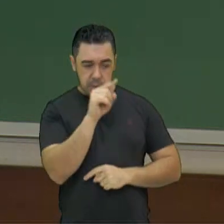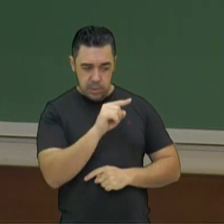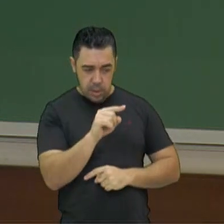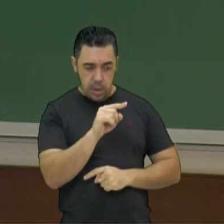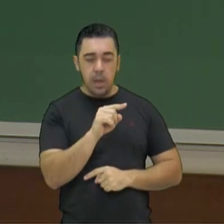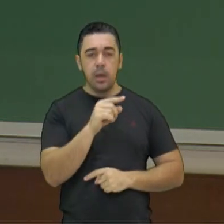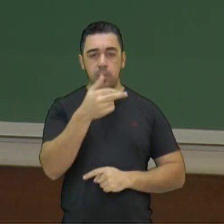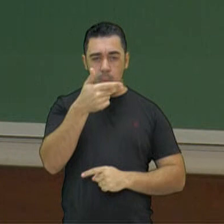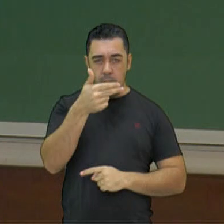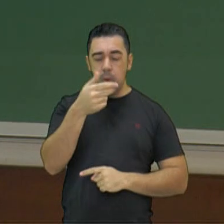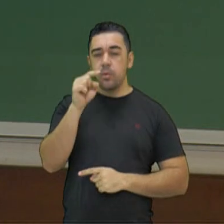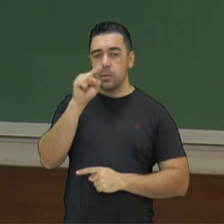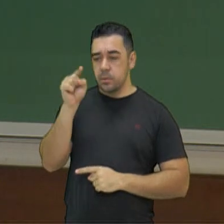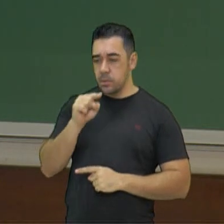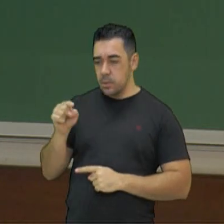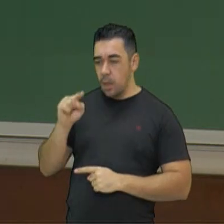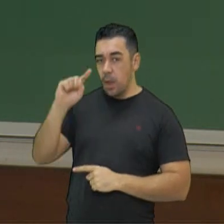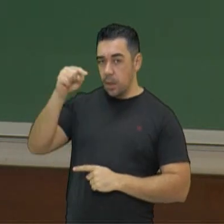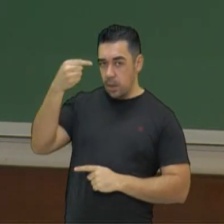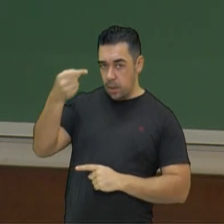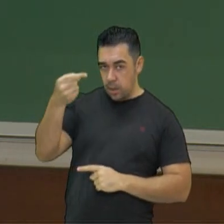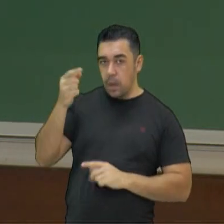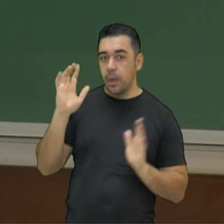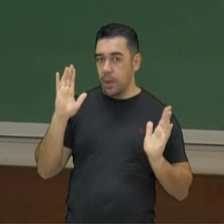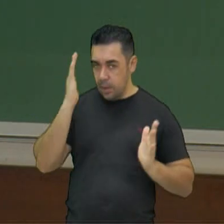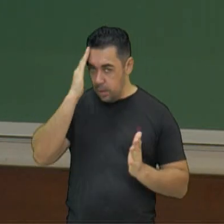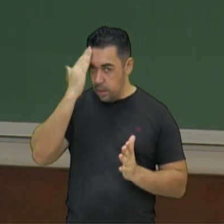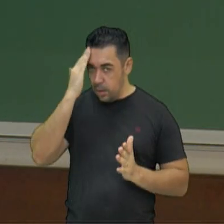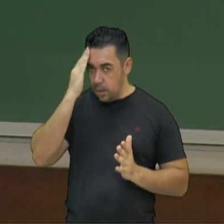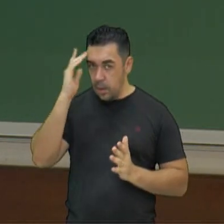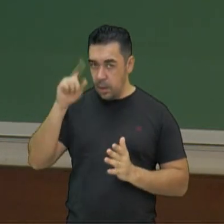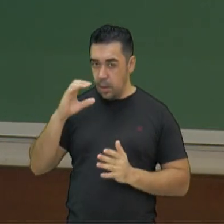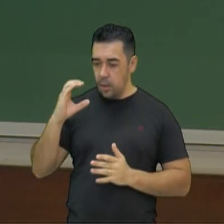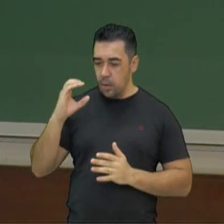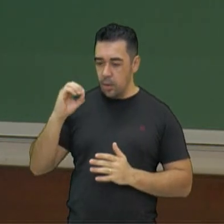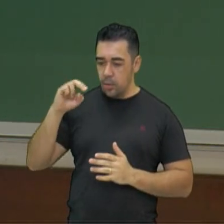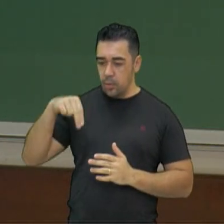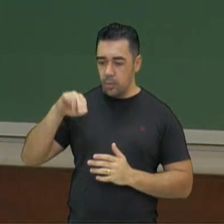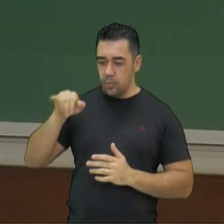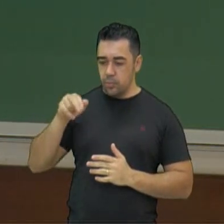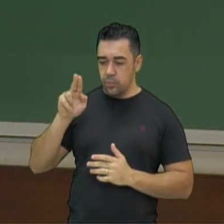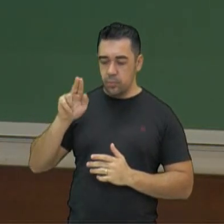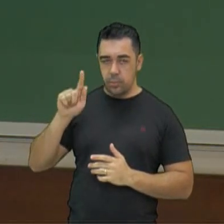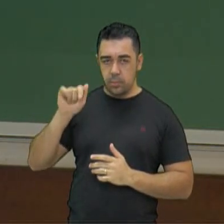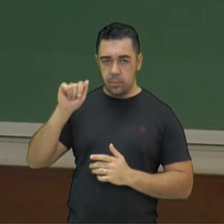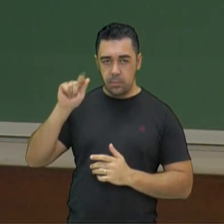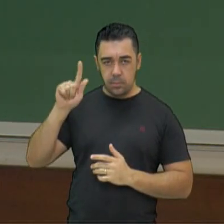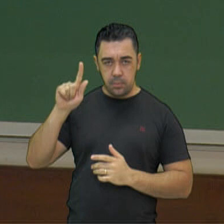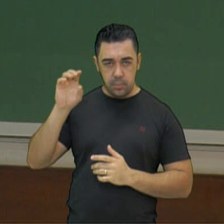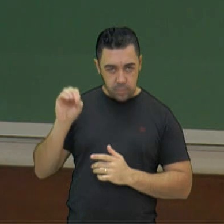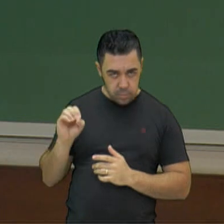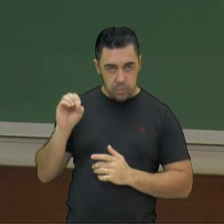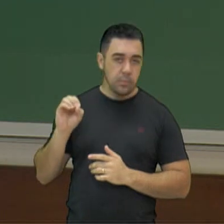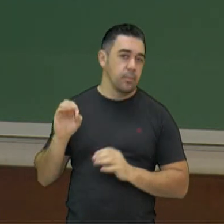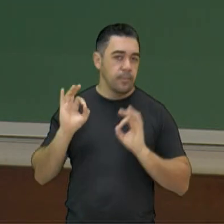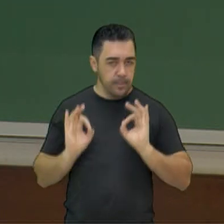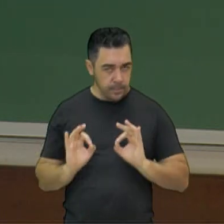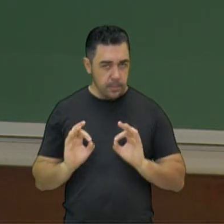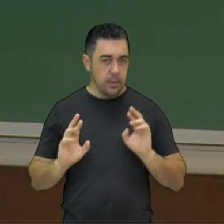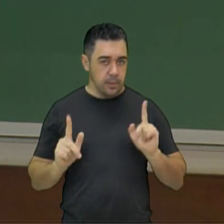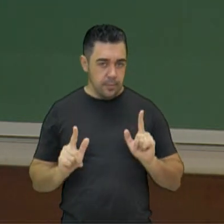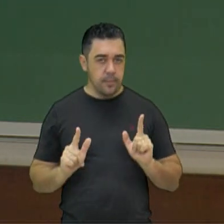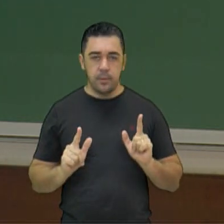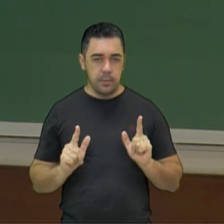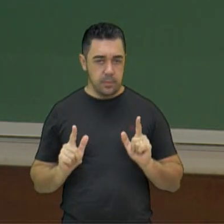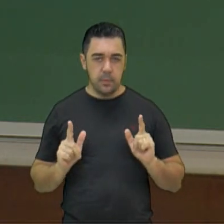o resultado anterior de produto notável. Quando você multiplica a soma de dois termos pela diferença dos mesmos dois termos, não